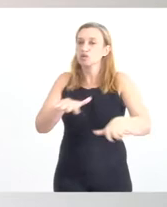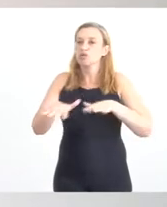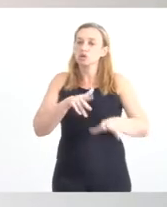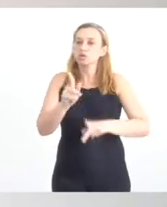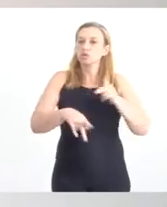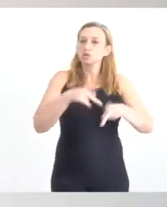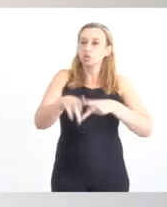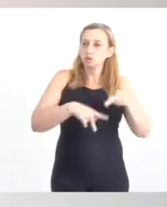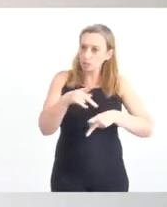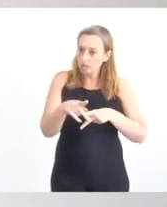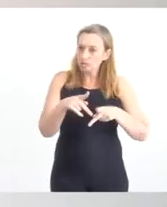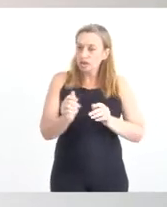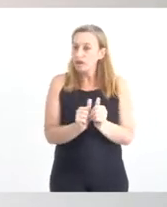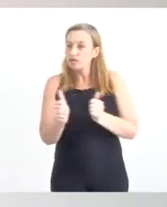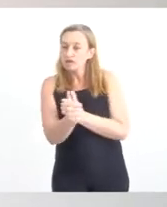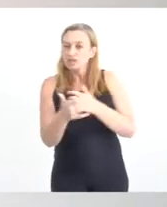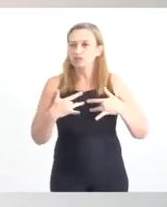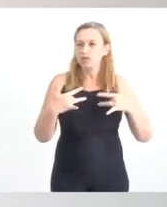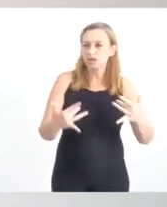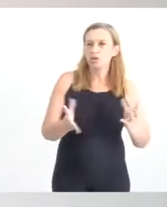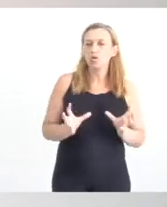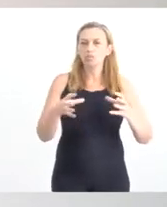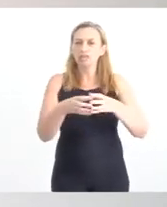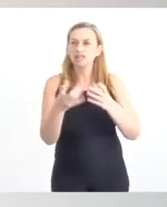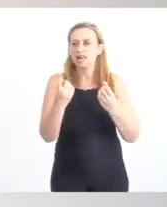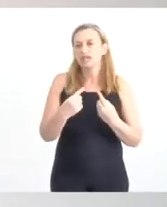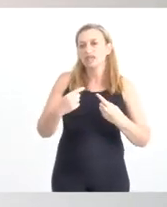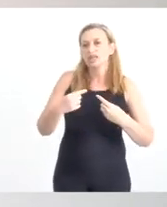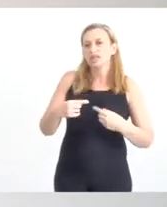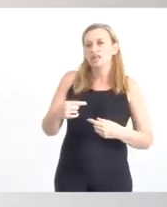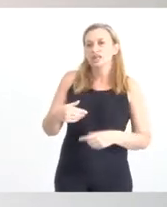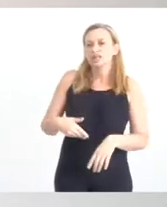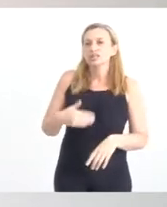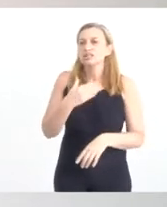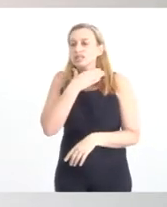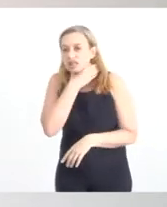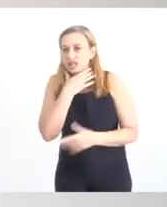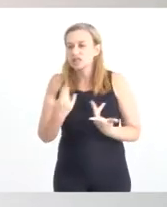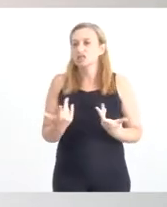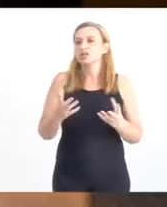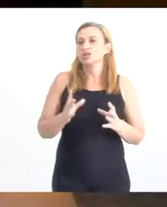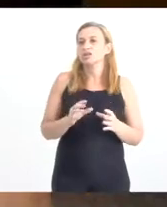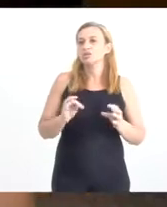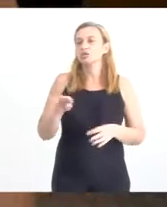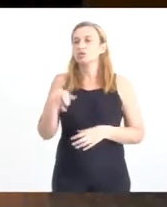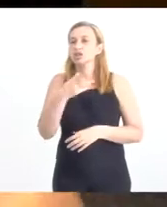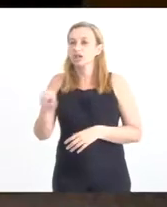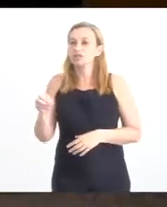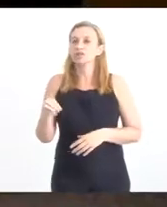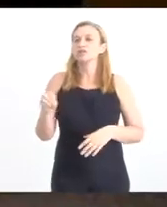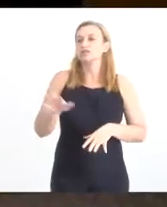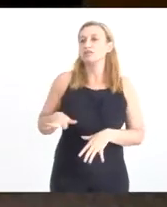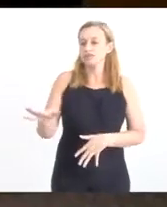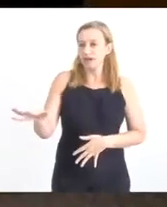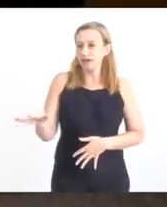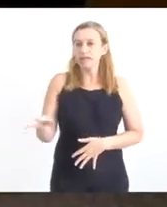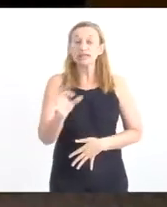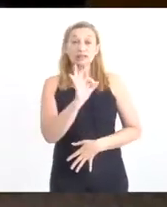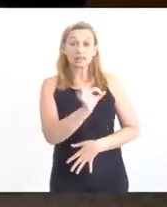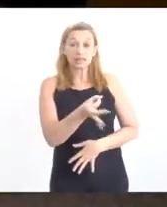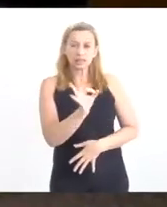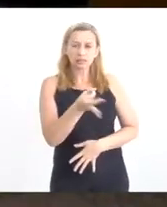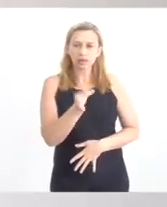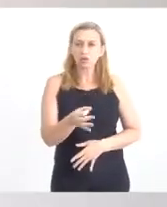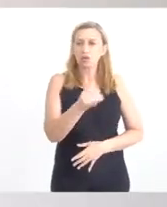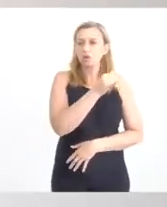populares frente de solidariedade como esteja em crise mutirões de favelas e periferias sem os quais certamente